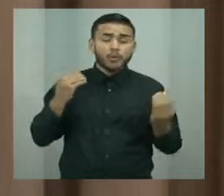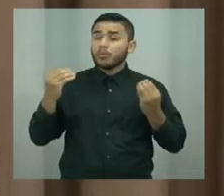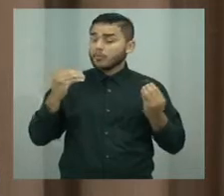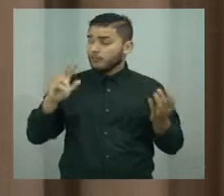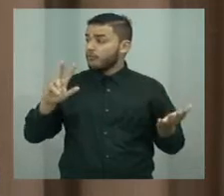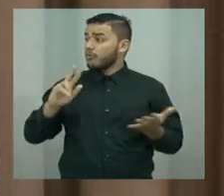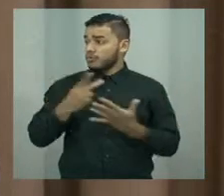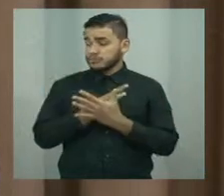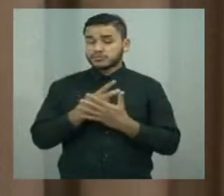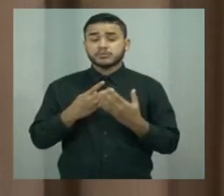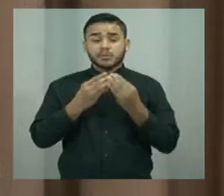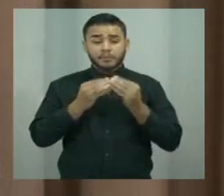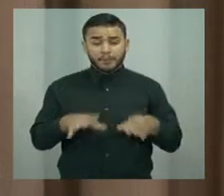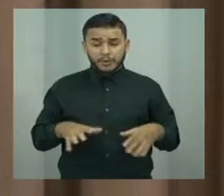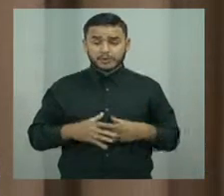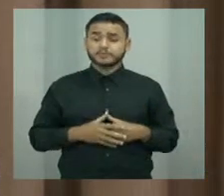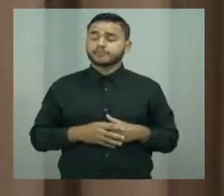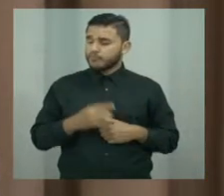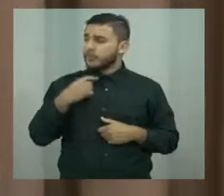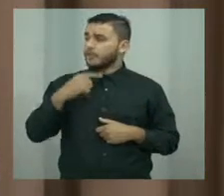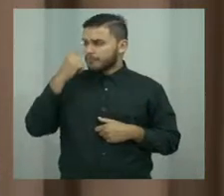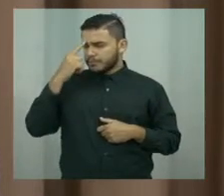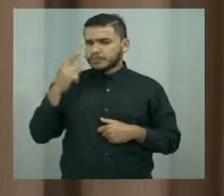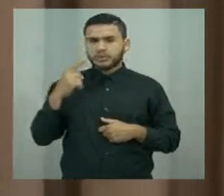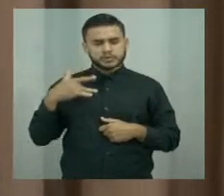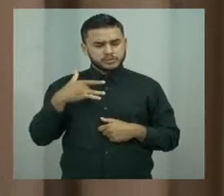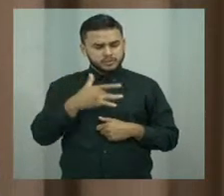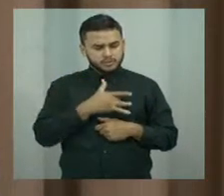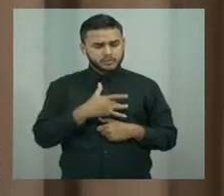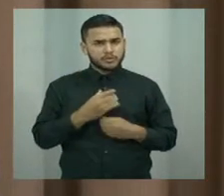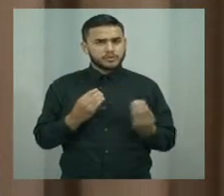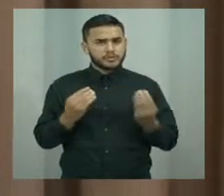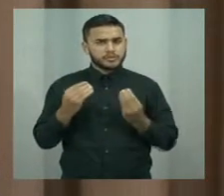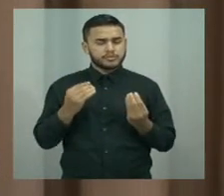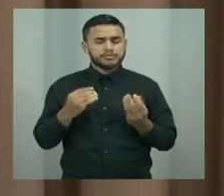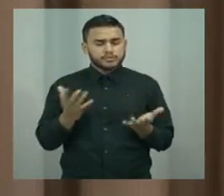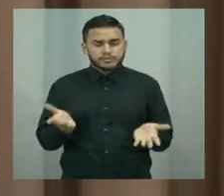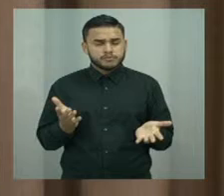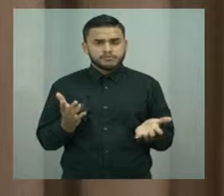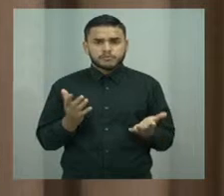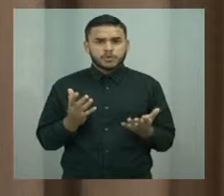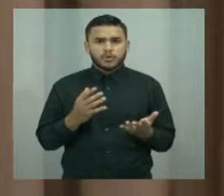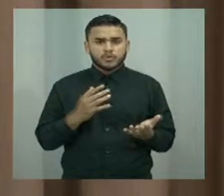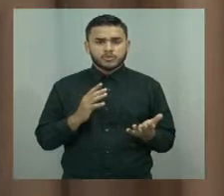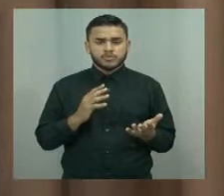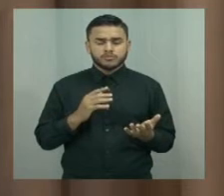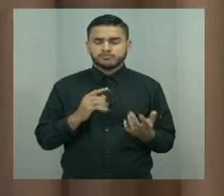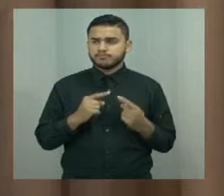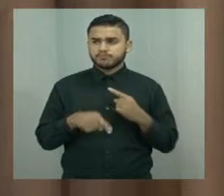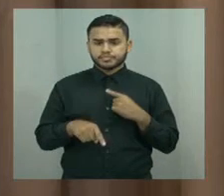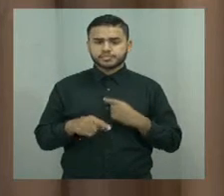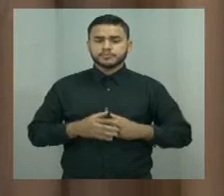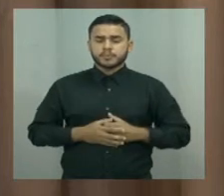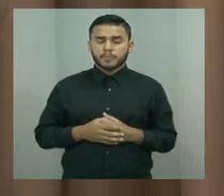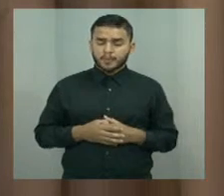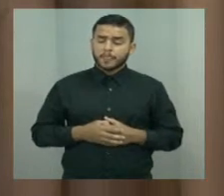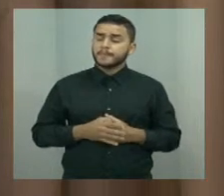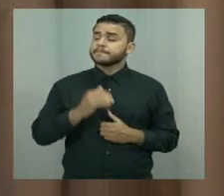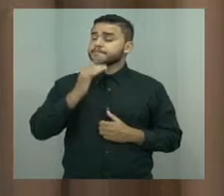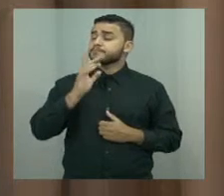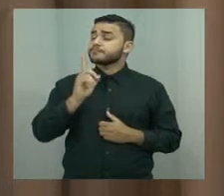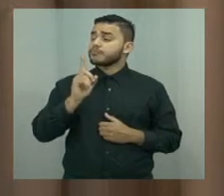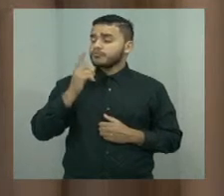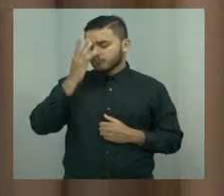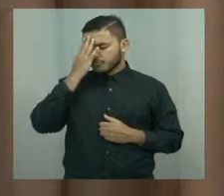daí, assim, do ponto de vista de saúde, isso para mim, inadmissível. E a